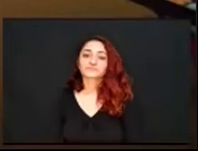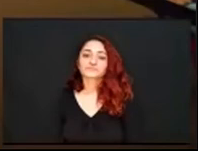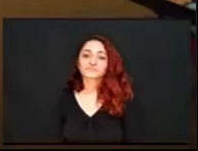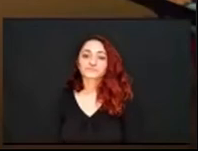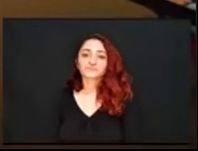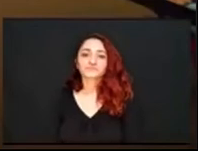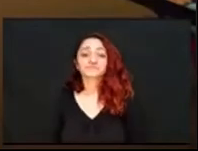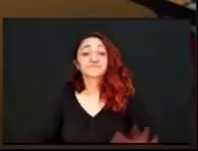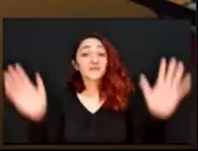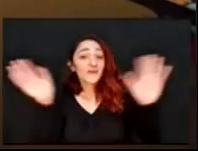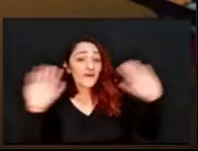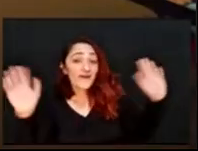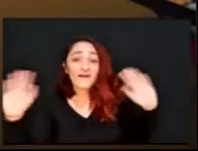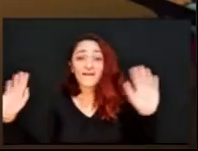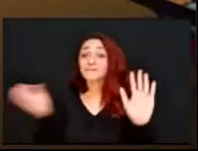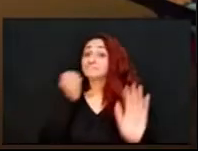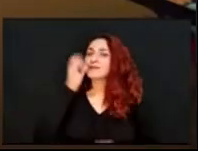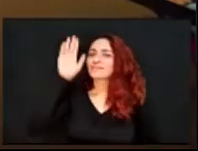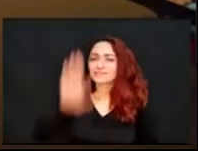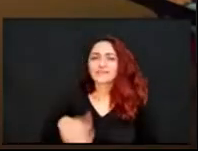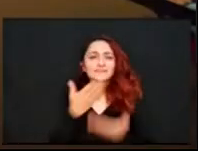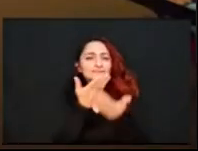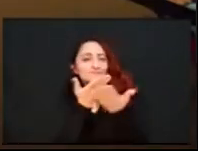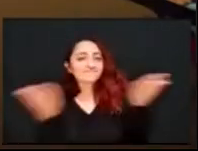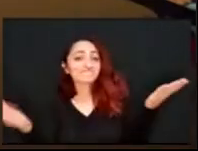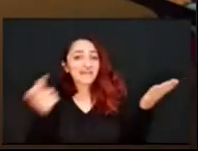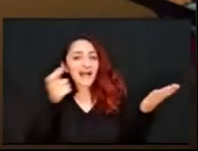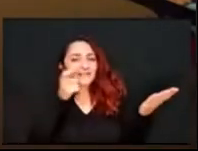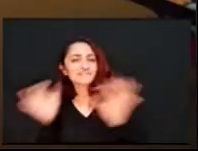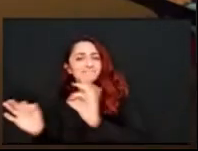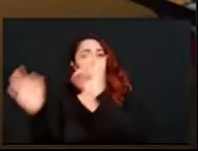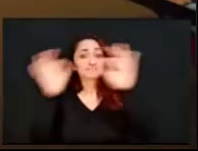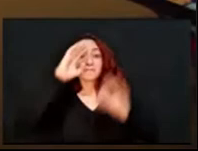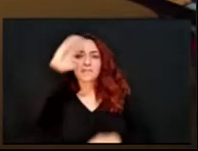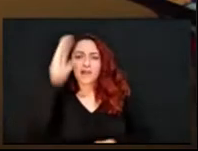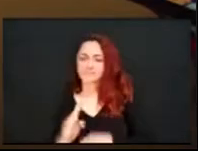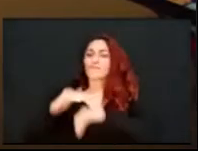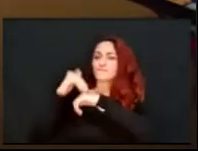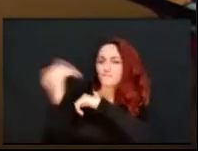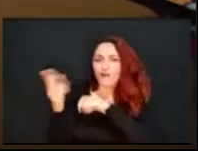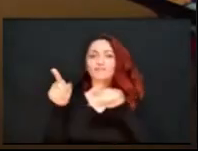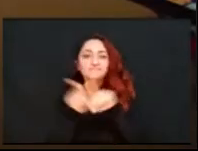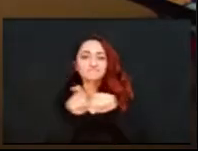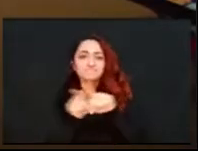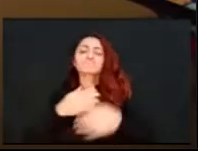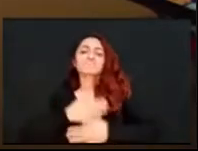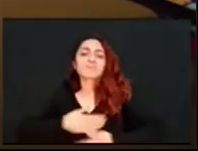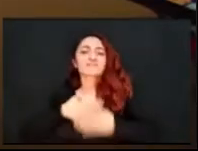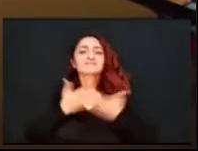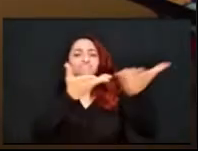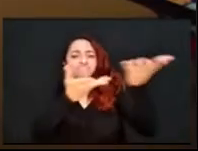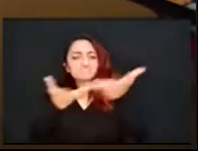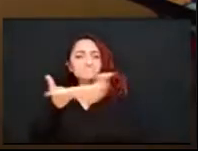o Olá boa tarde a vocês que nos assistem no Brasil e fora dele é um prazer estar com vocês aqui